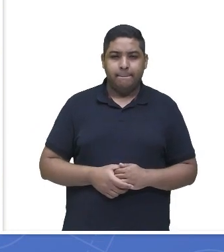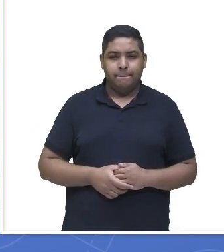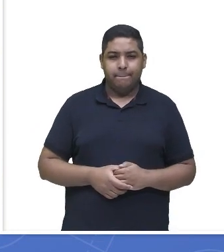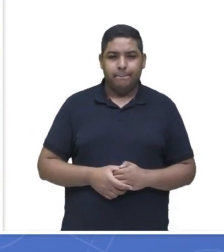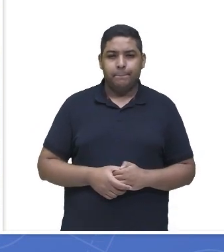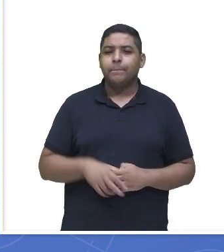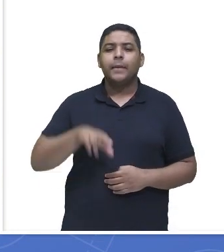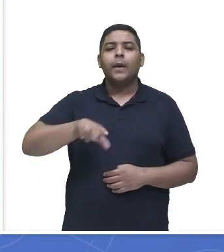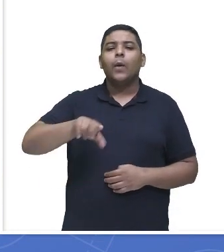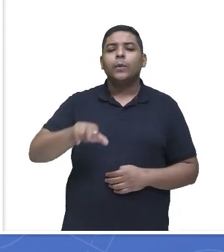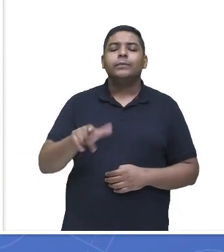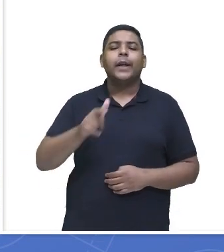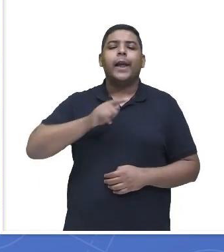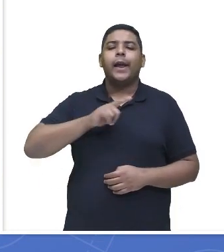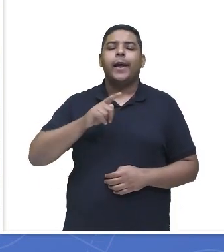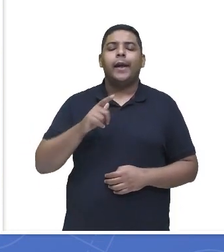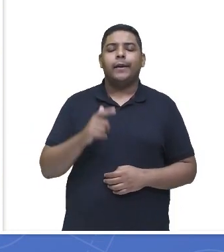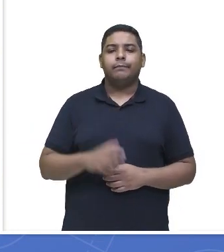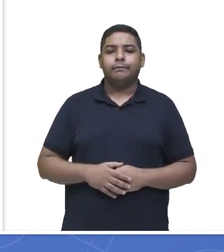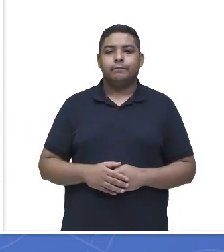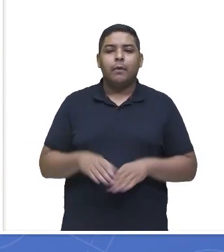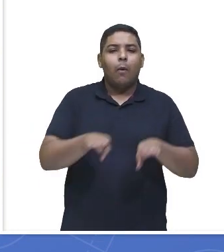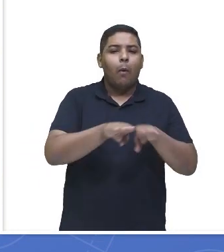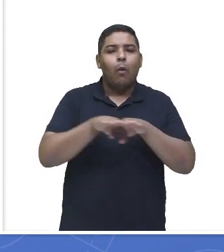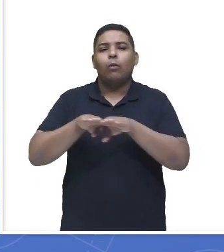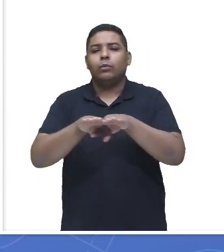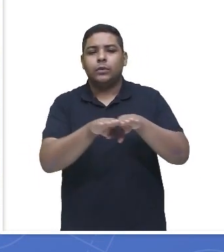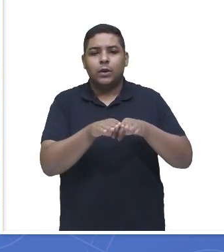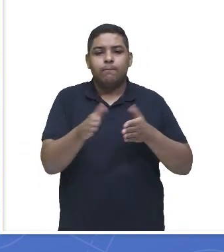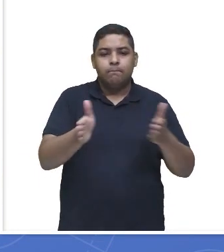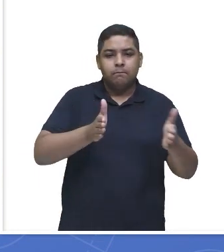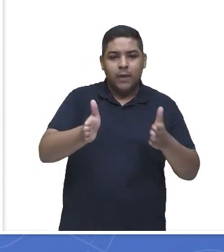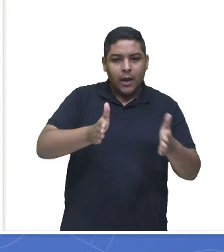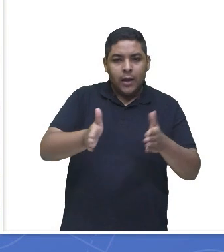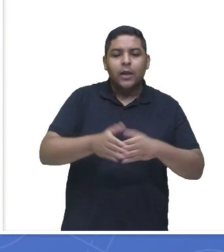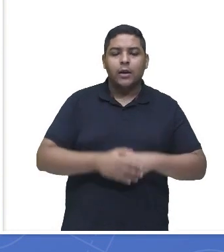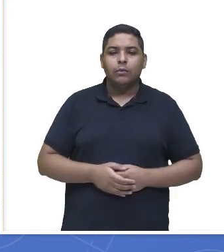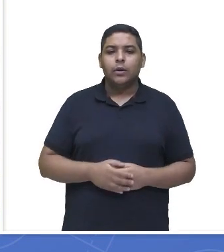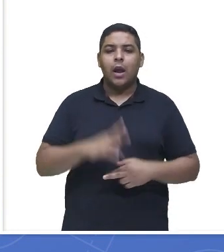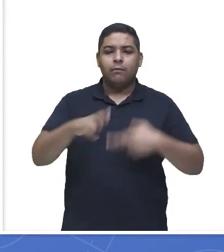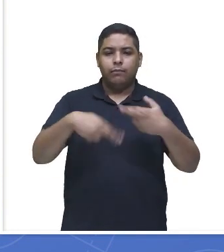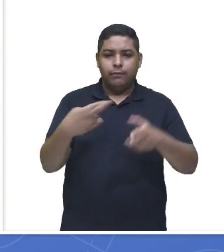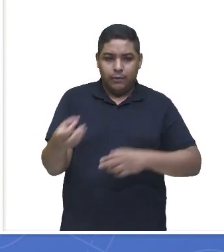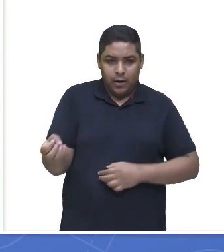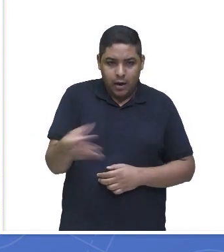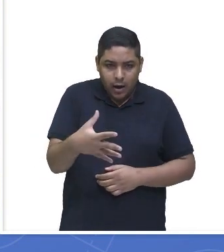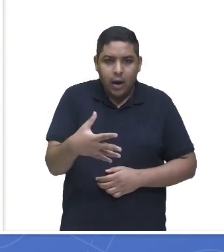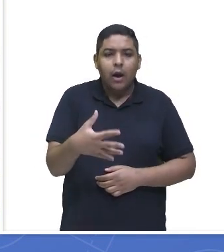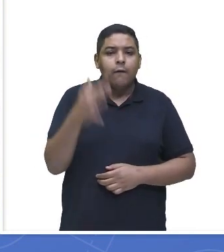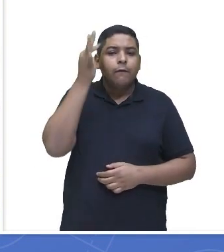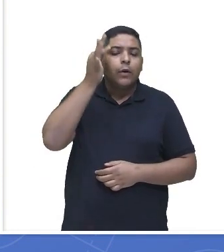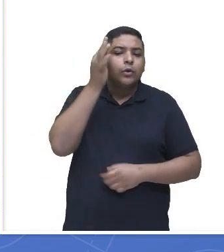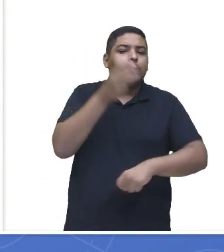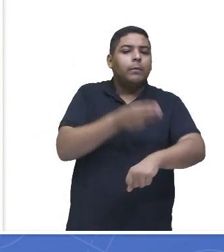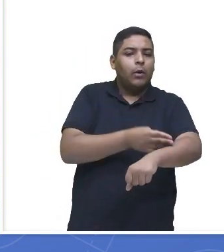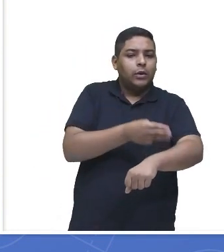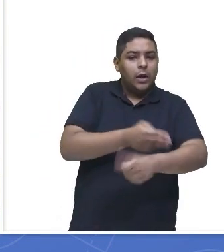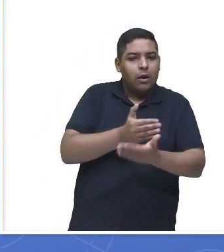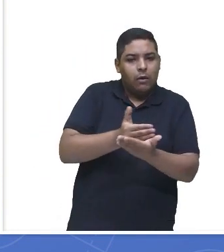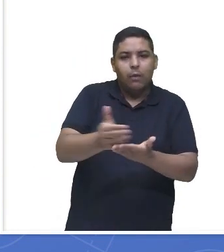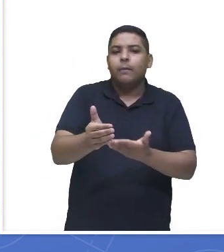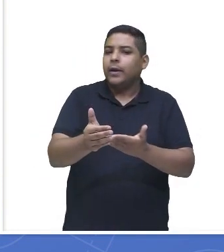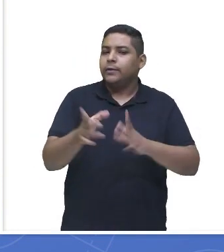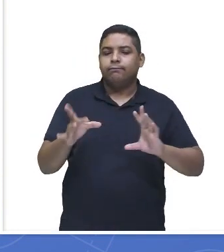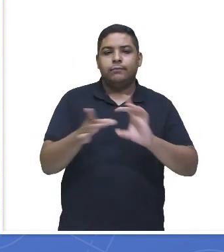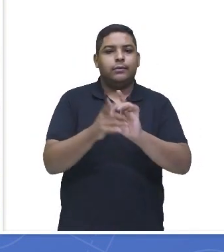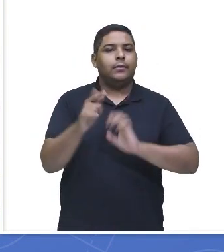que não existe consenso sobre o período exato em que a Renascença termina e a filosofia moderna se inicia. Por esse motivo, é comum